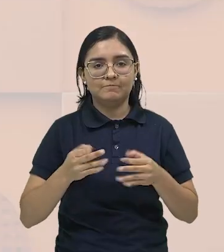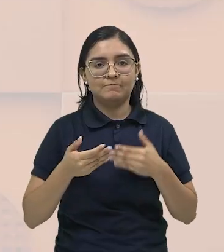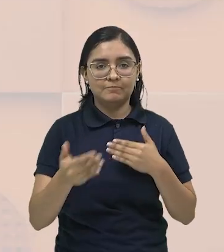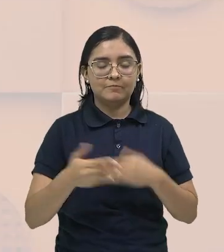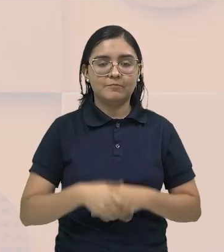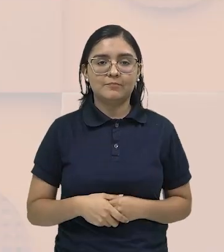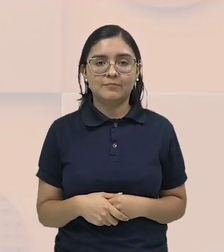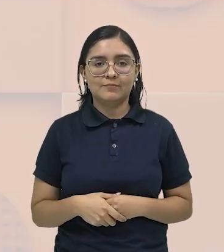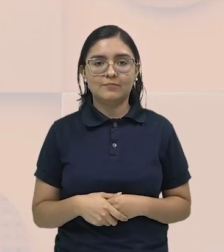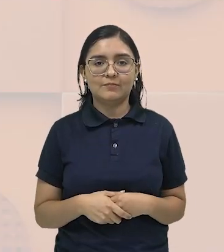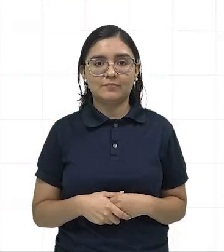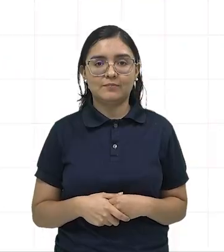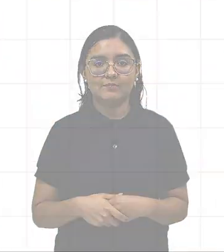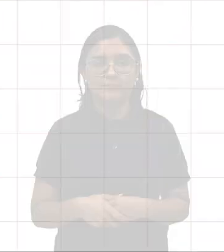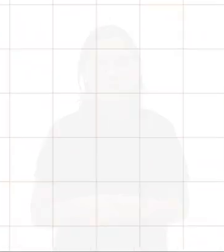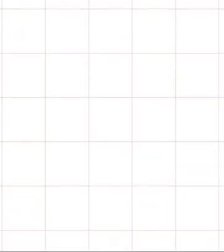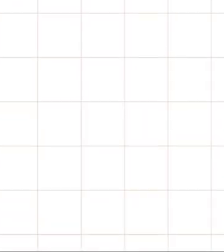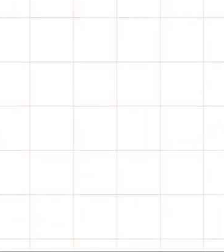aula.